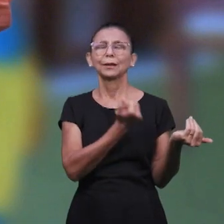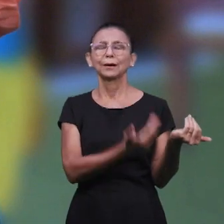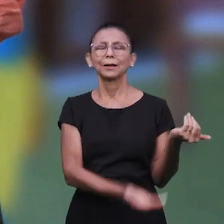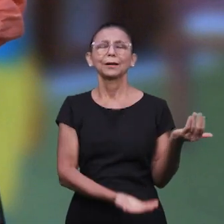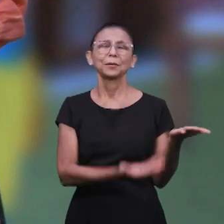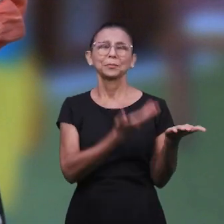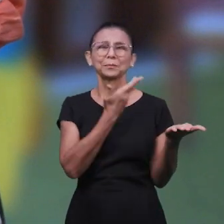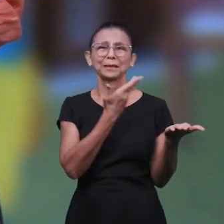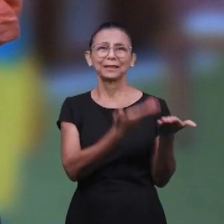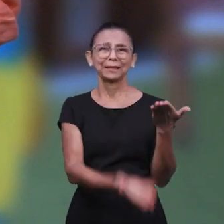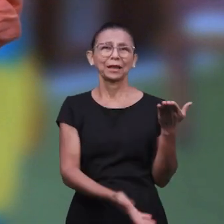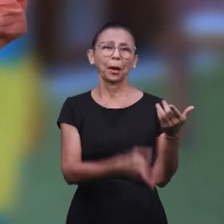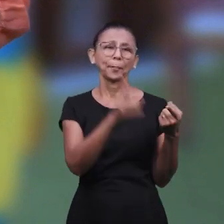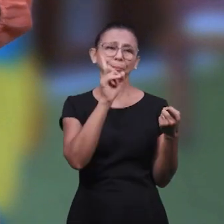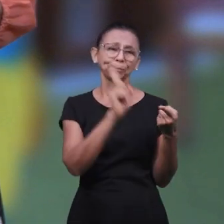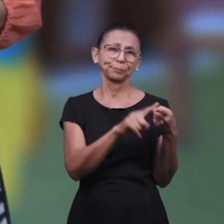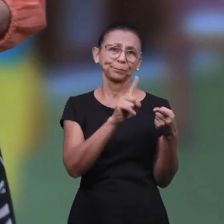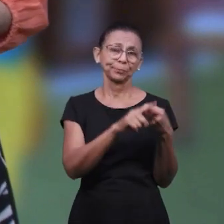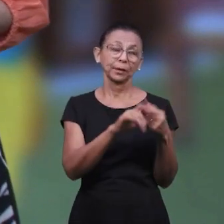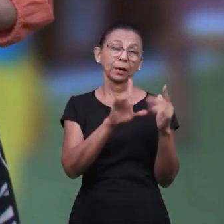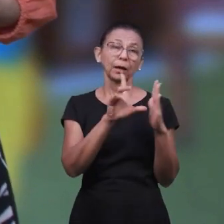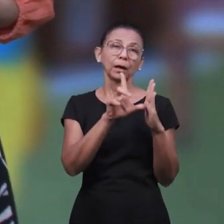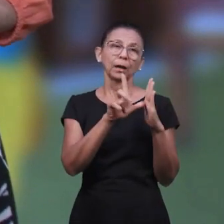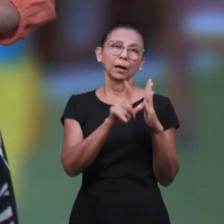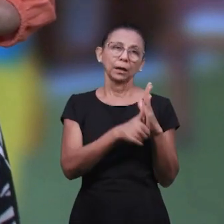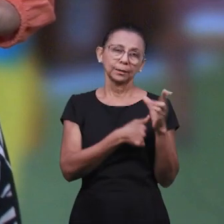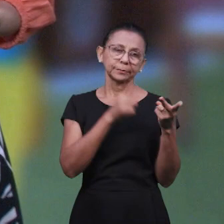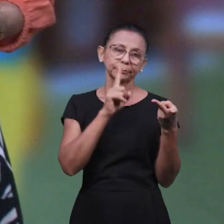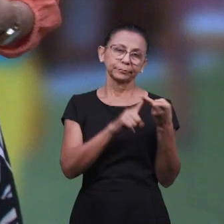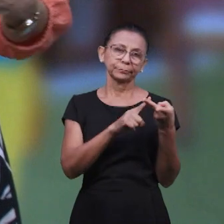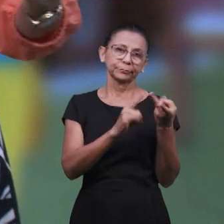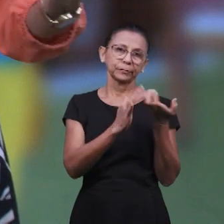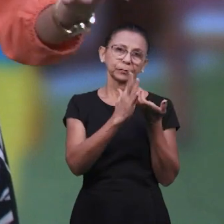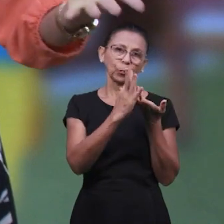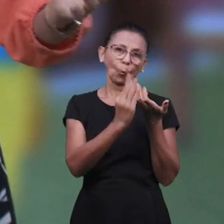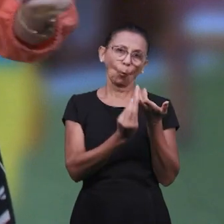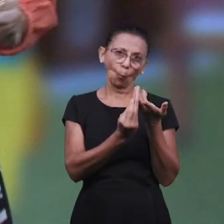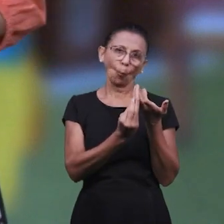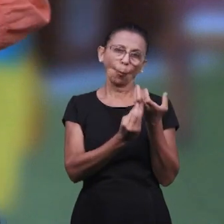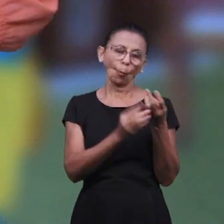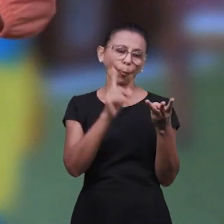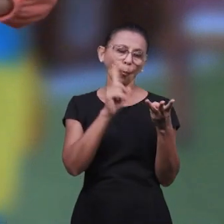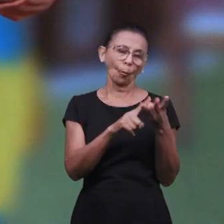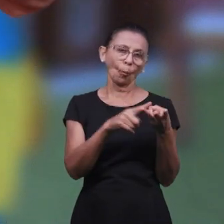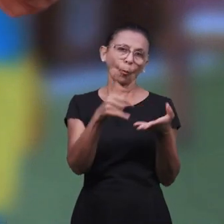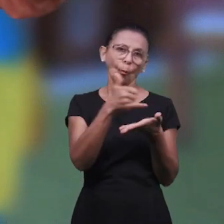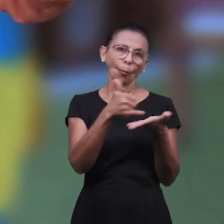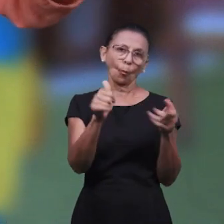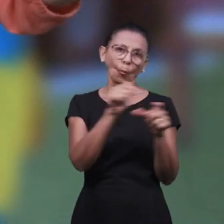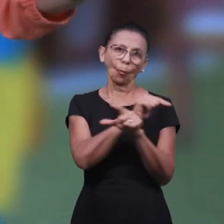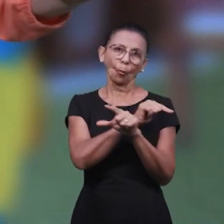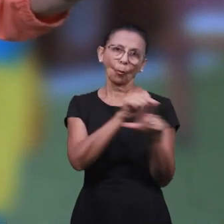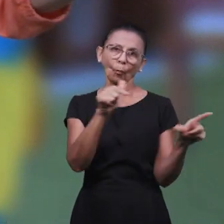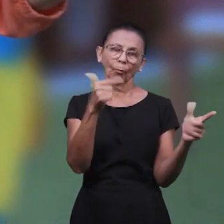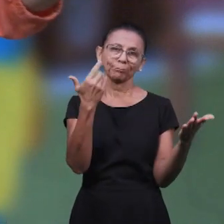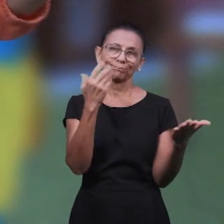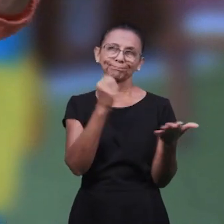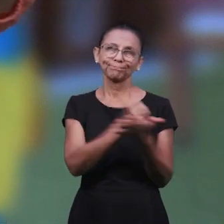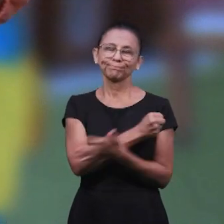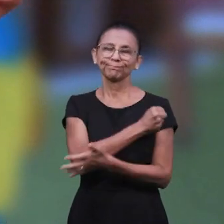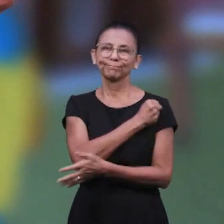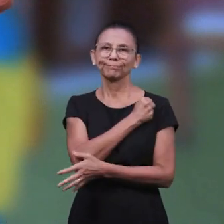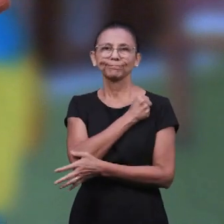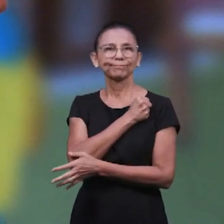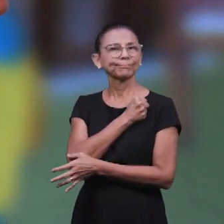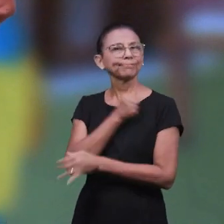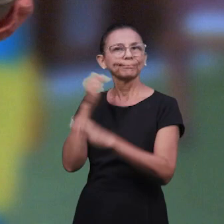estavam atrasadas, com as candeias apagadas e sem o azeite, e não puderam entrar